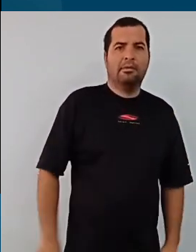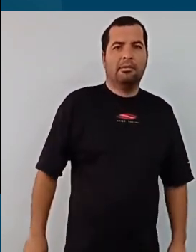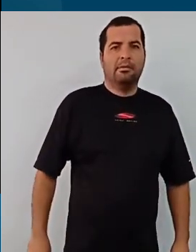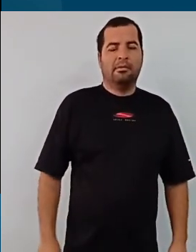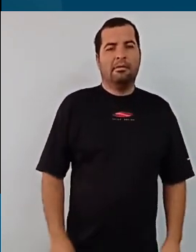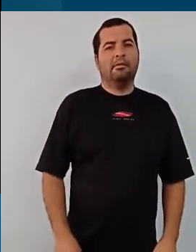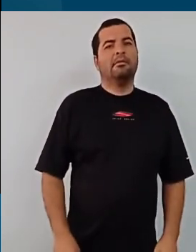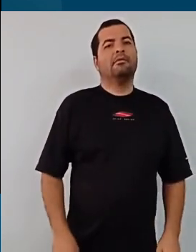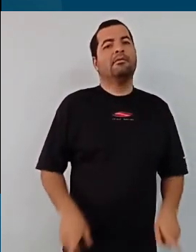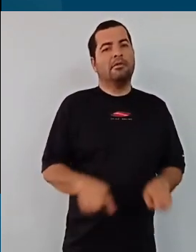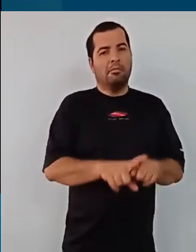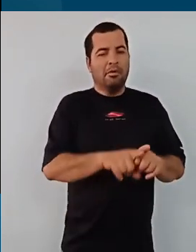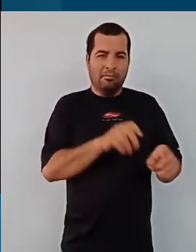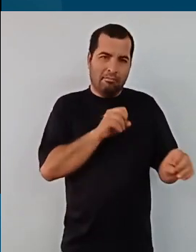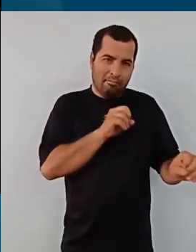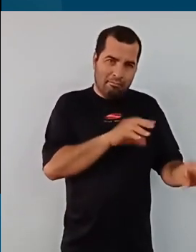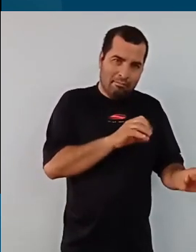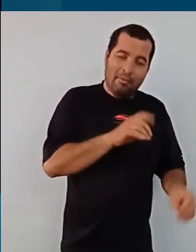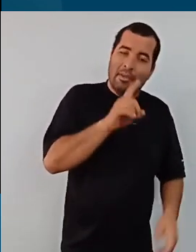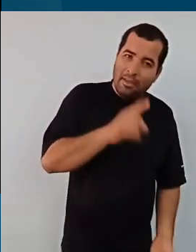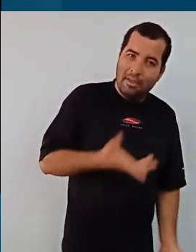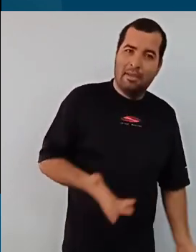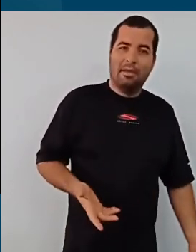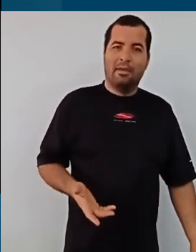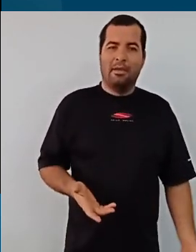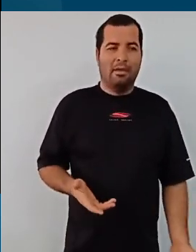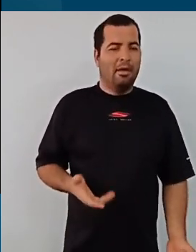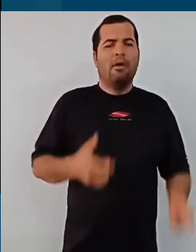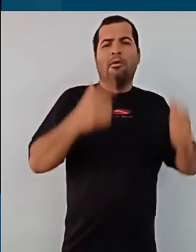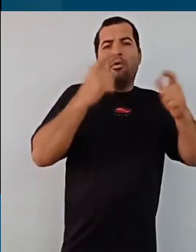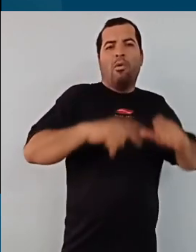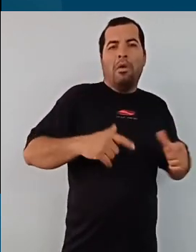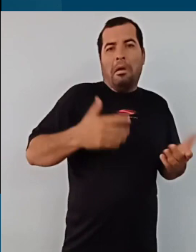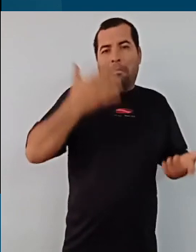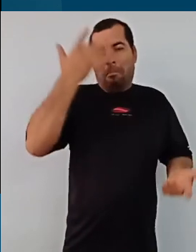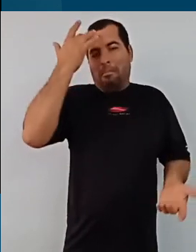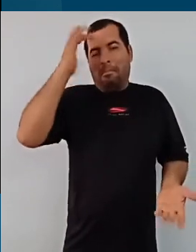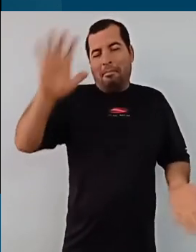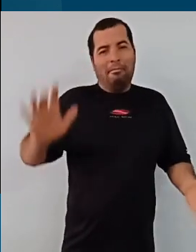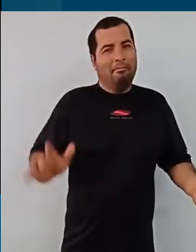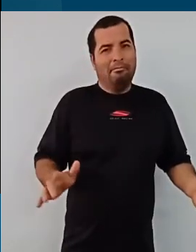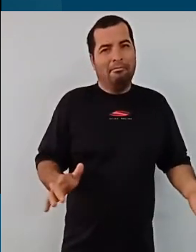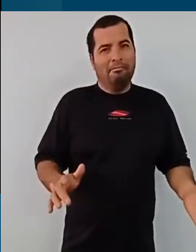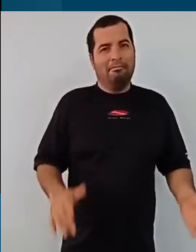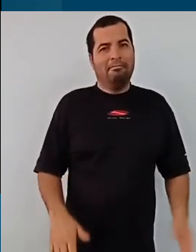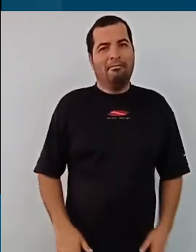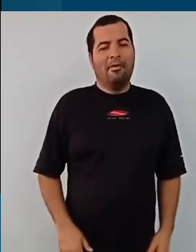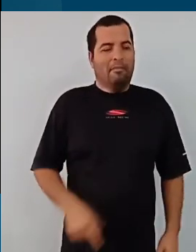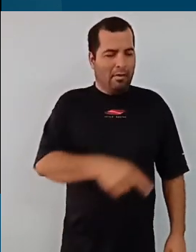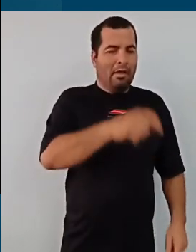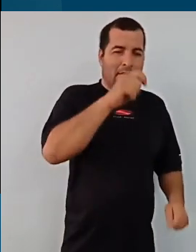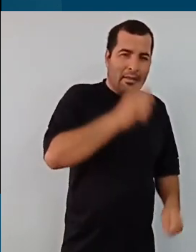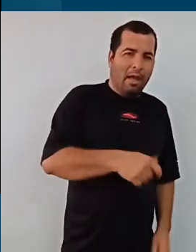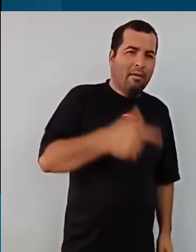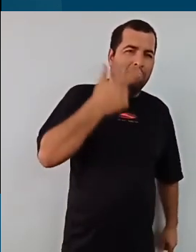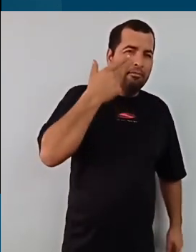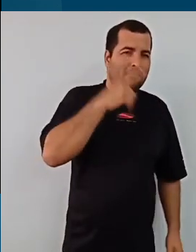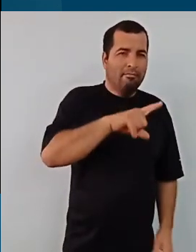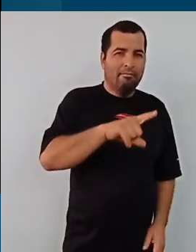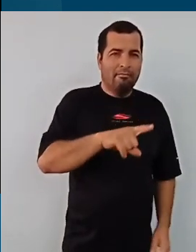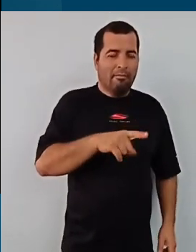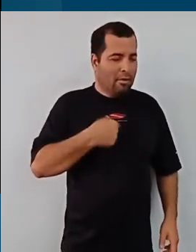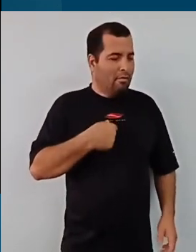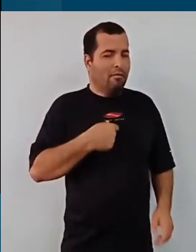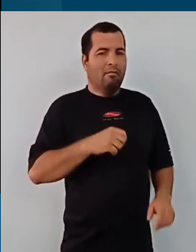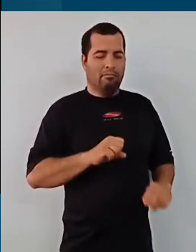entra até uma aula. Esse conhecimento não está em lugar nenhum, né? Ou, para ele alcançar isso, eu preciso fazer